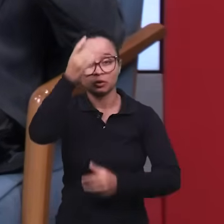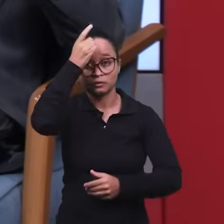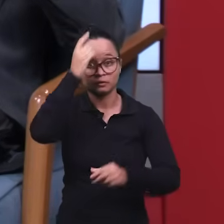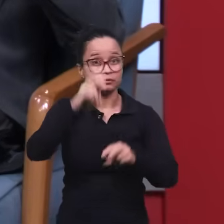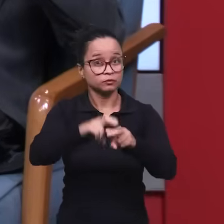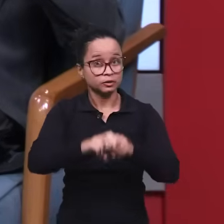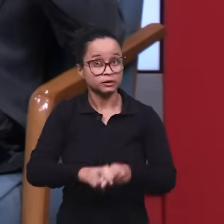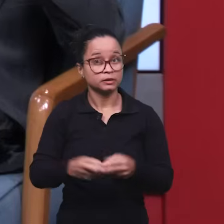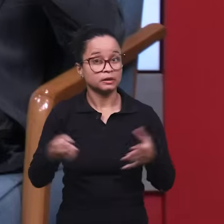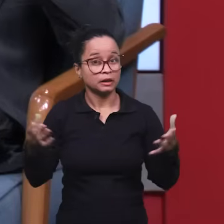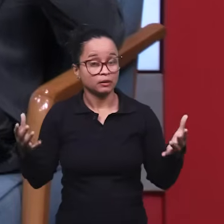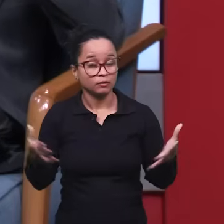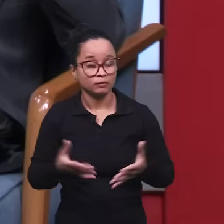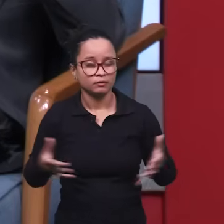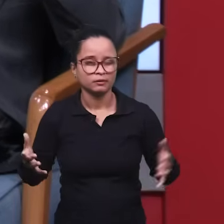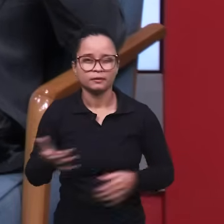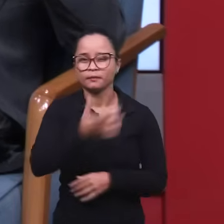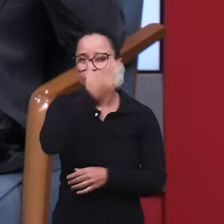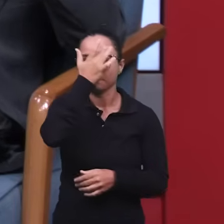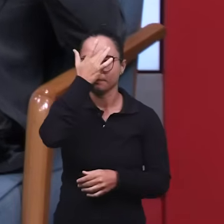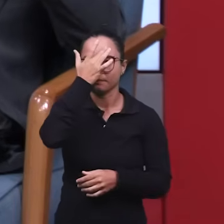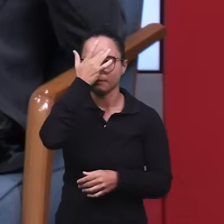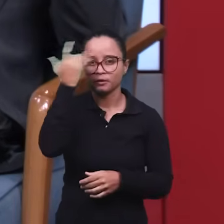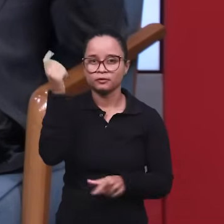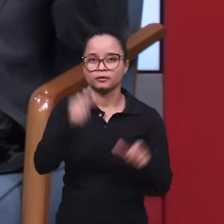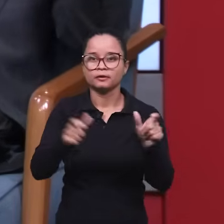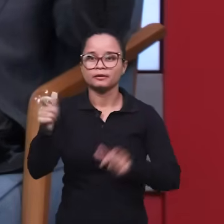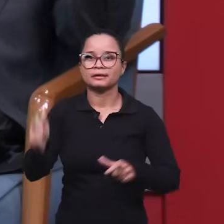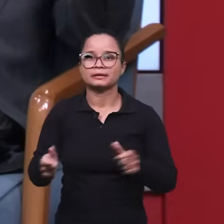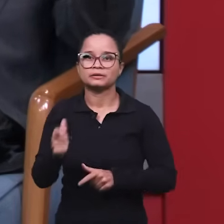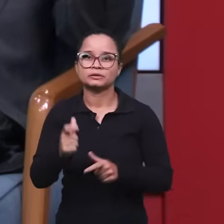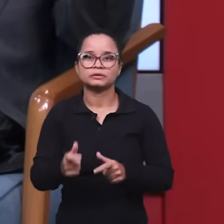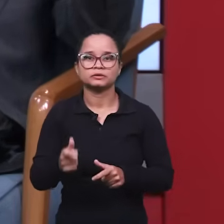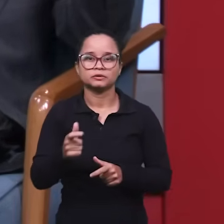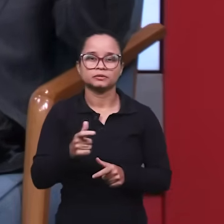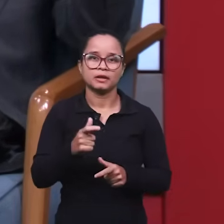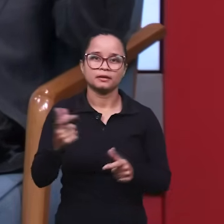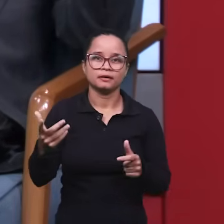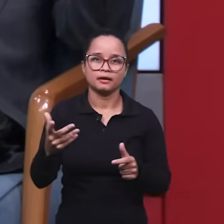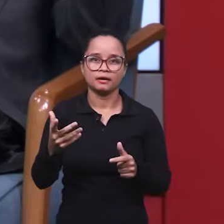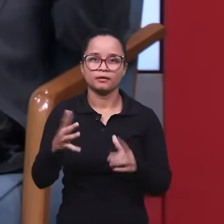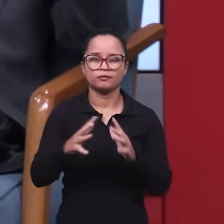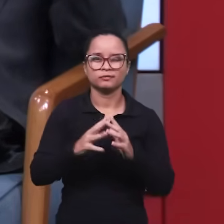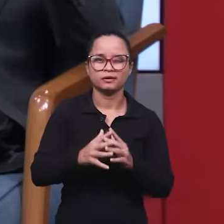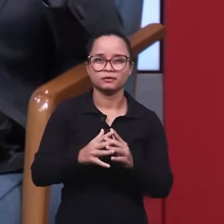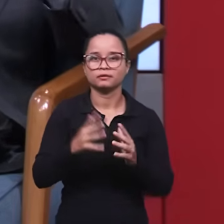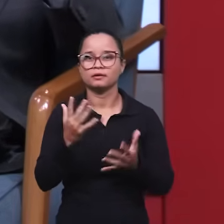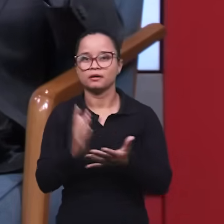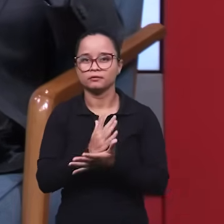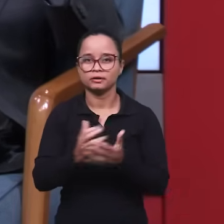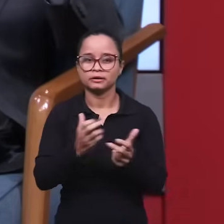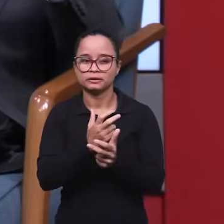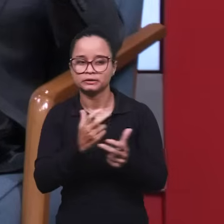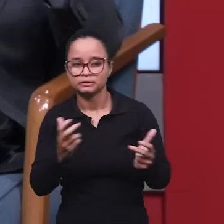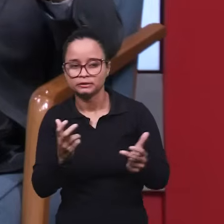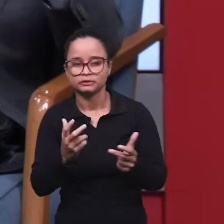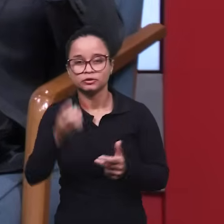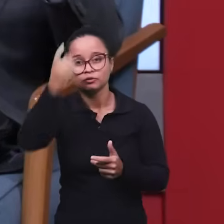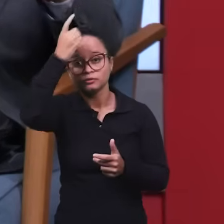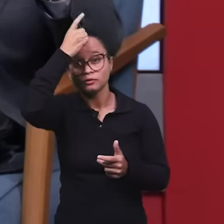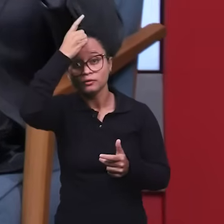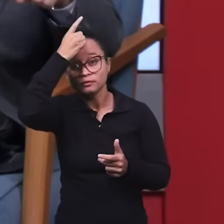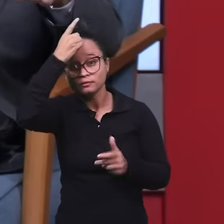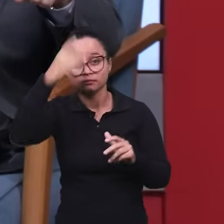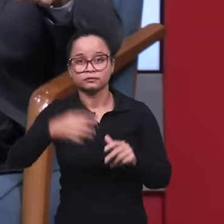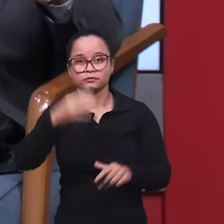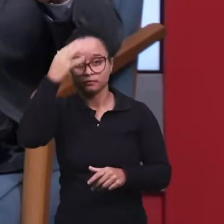por isso que muitos se perderam com dons espirituais por causa da falta de